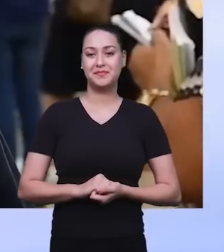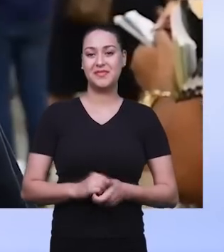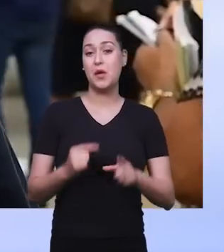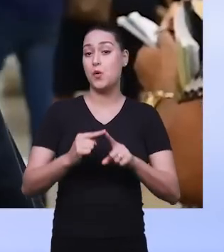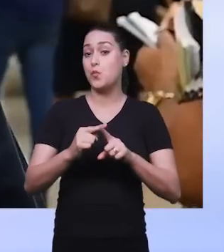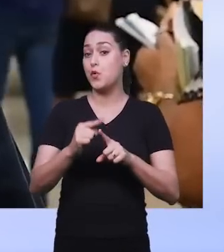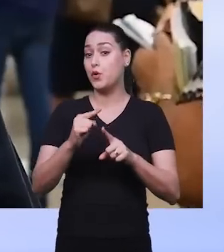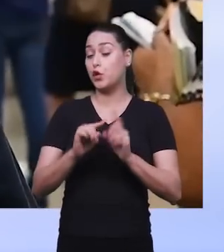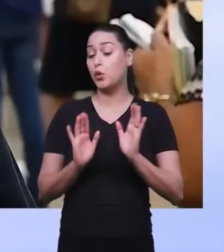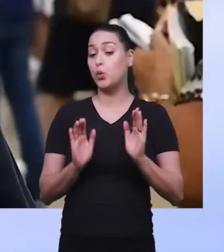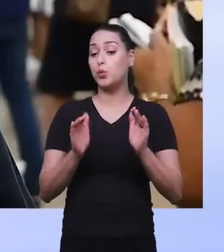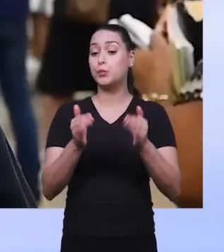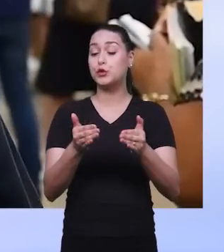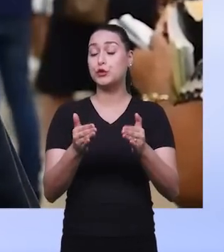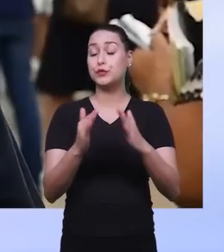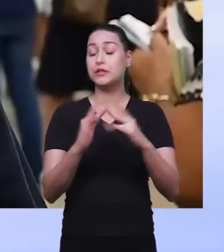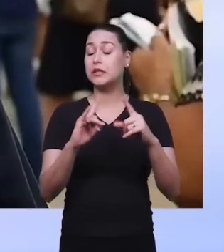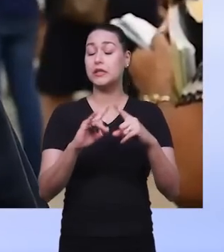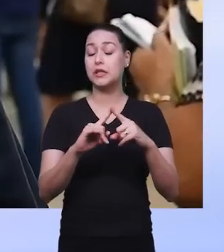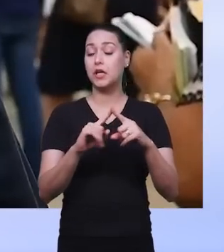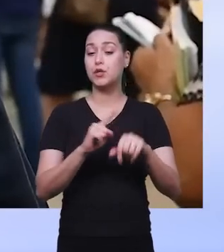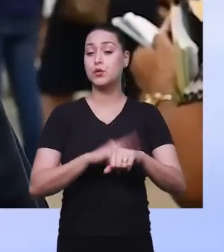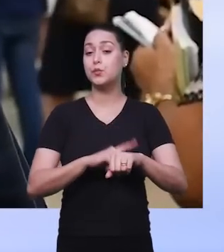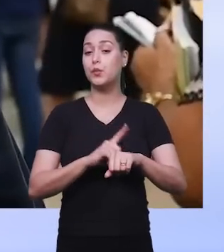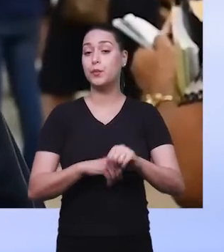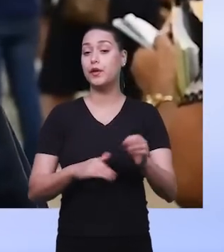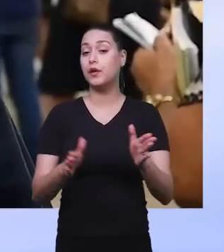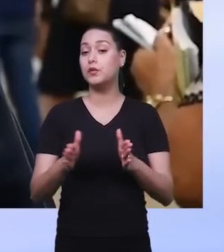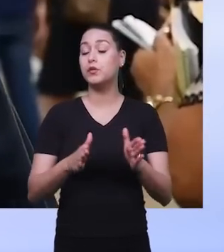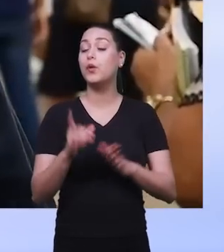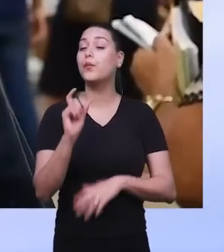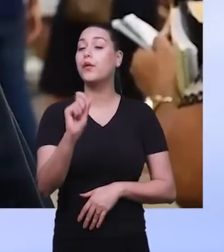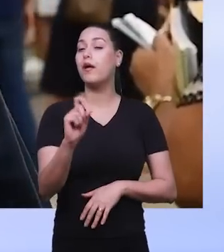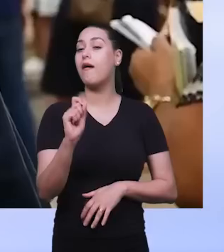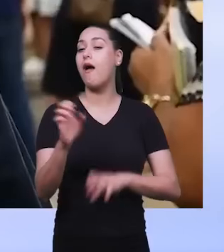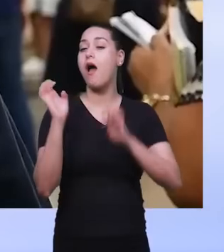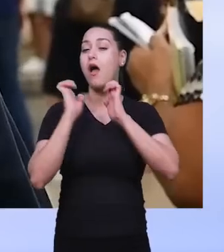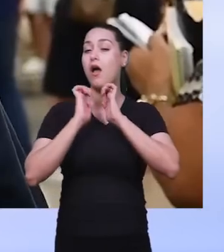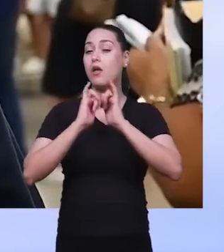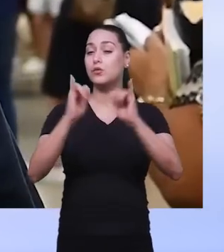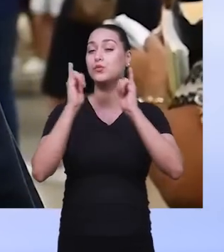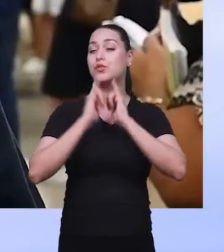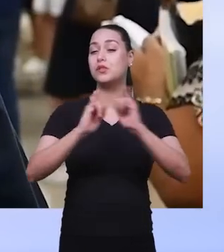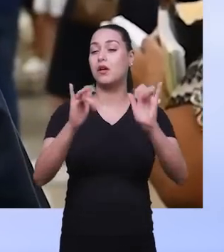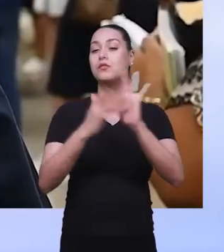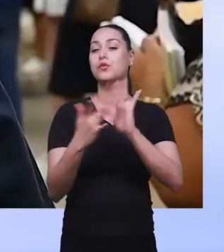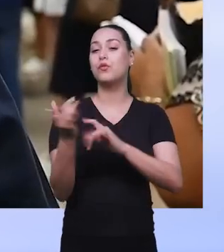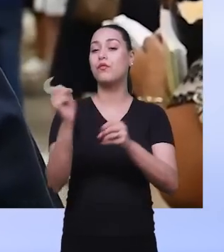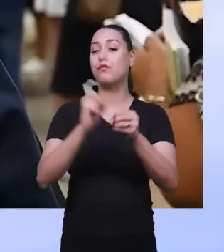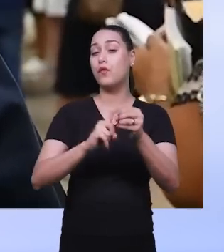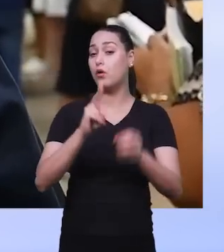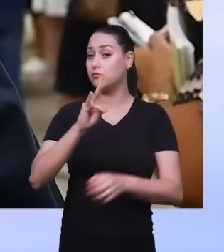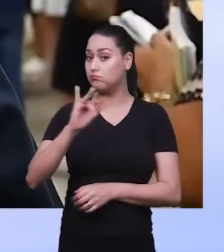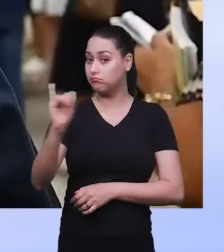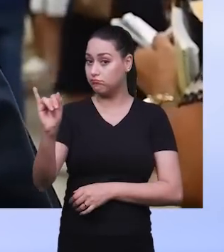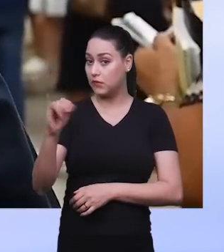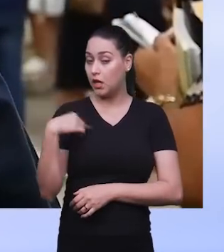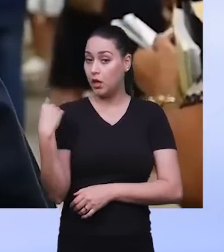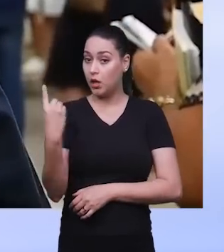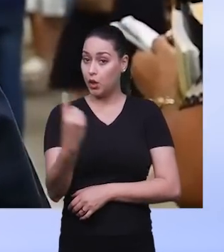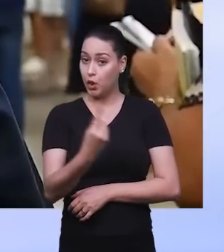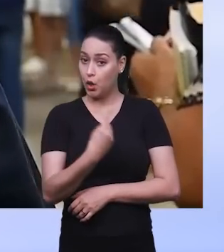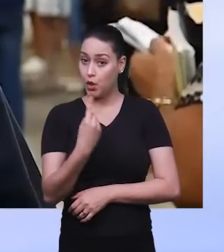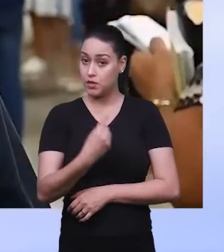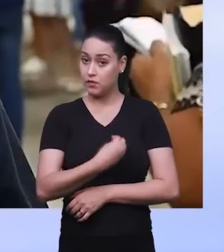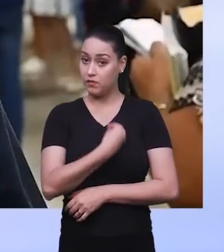porque o grande objetivo da igreja nesta hora é anunciar a volta de Jesus. Então, nós